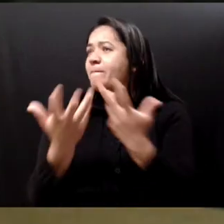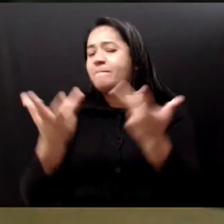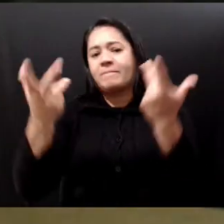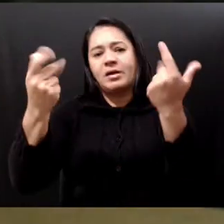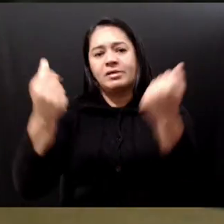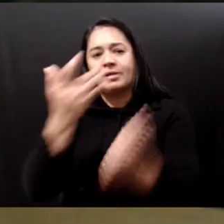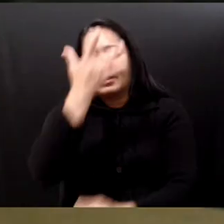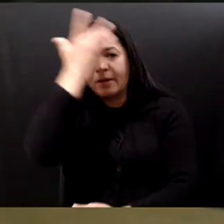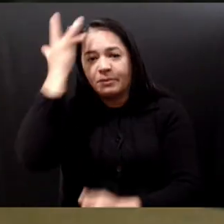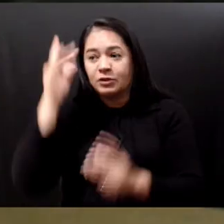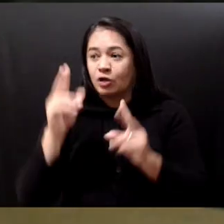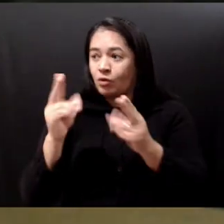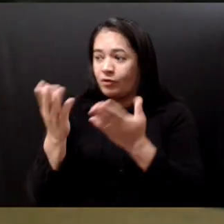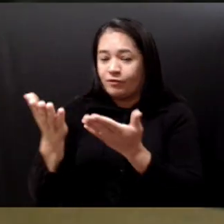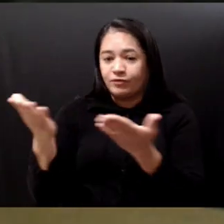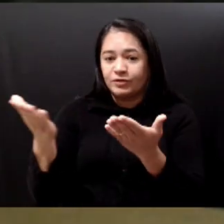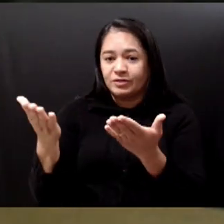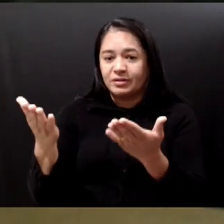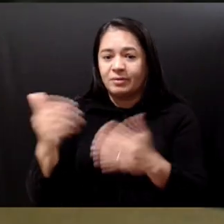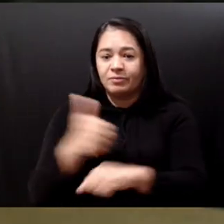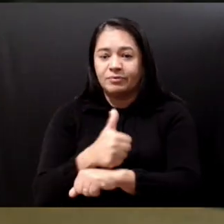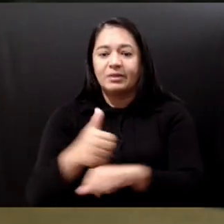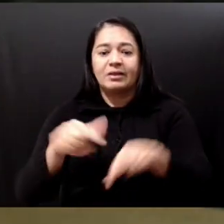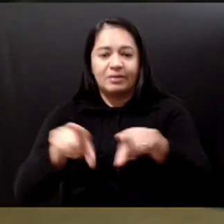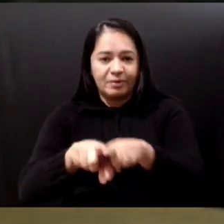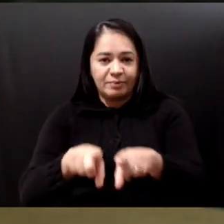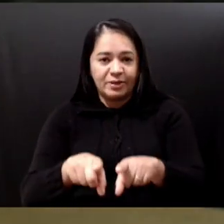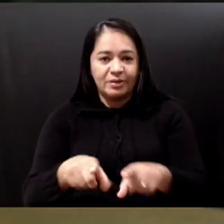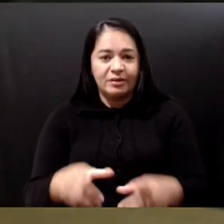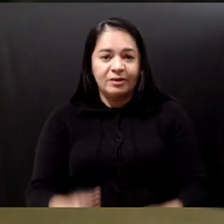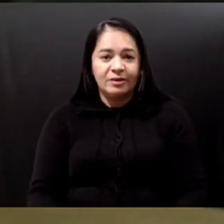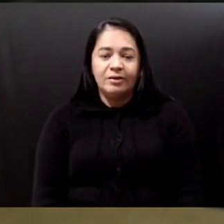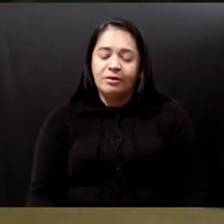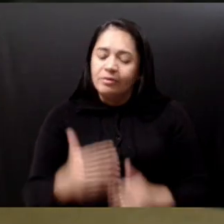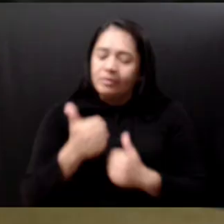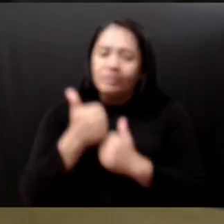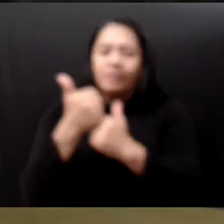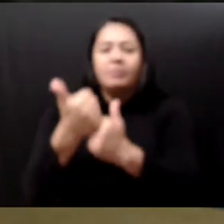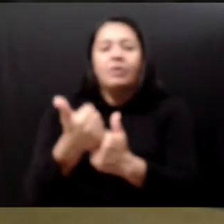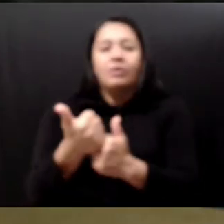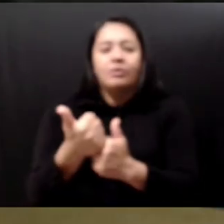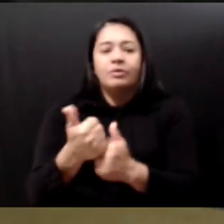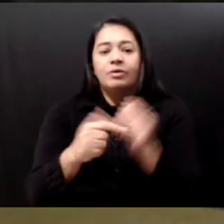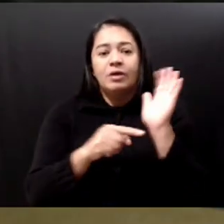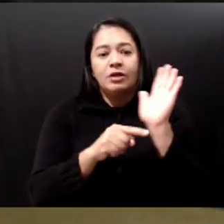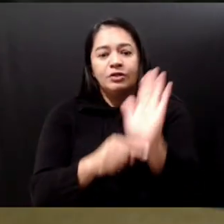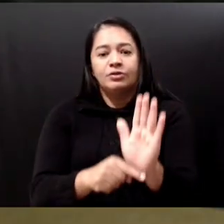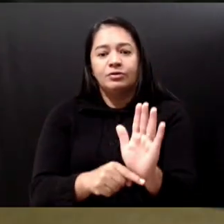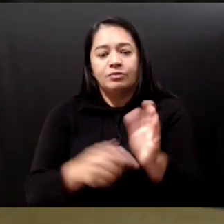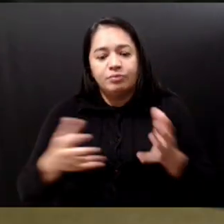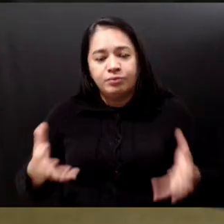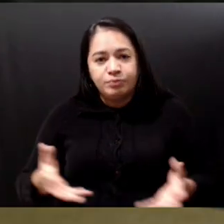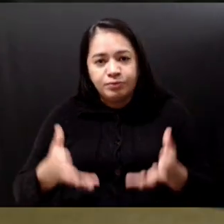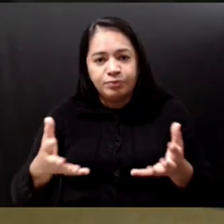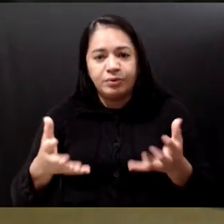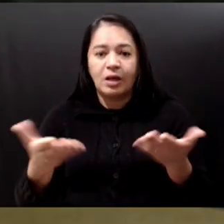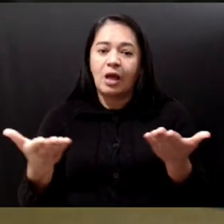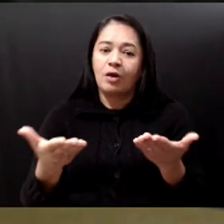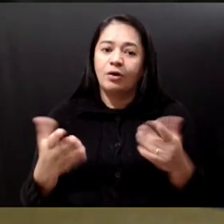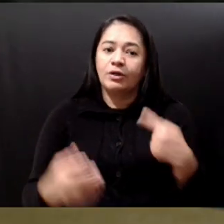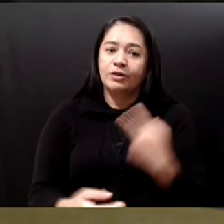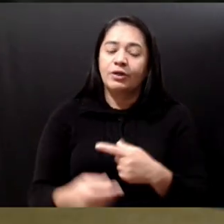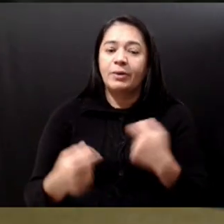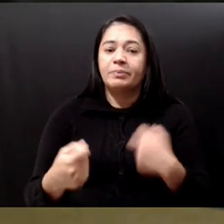profissionais como você também, que apoiam, que ajudam, que impulsionam. Agora, a gente precisa destacar a questão